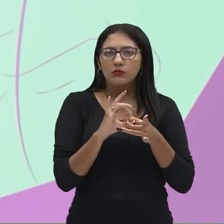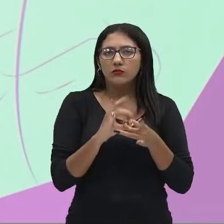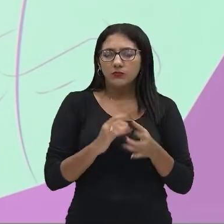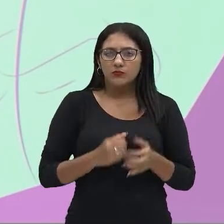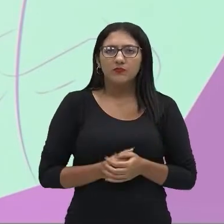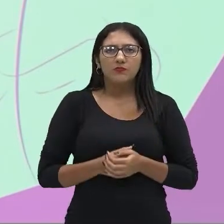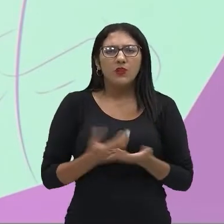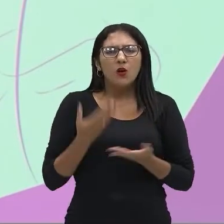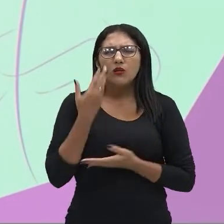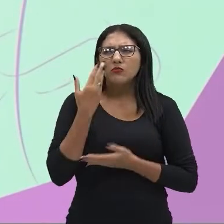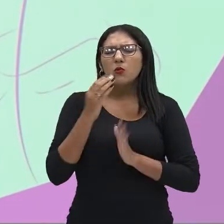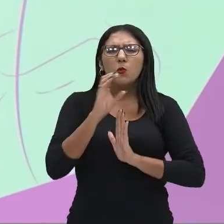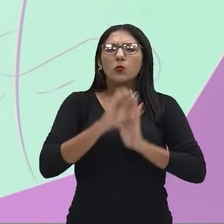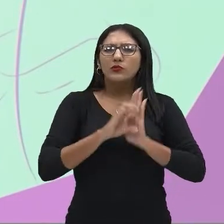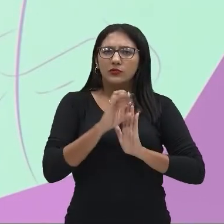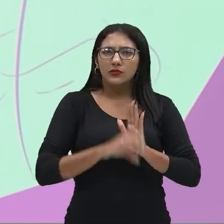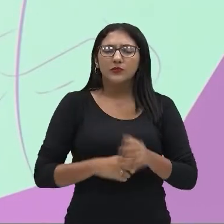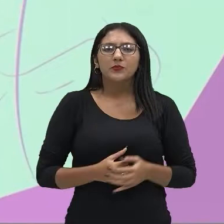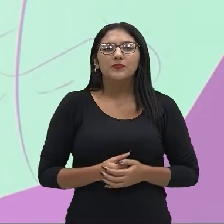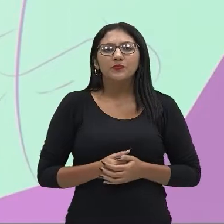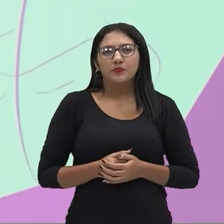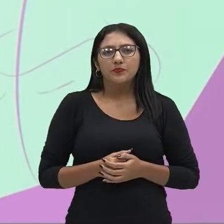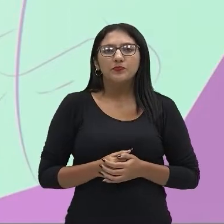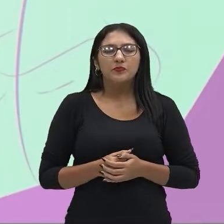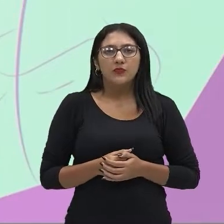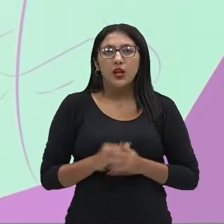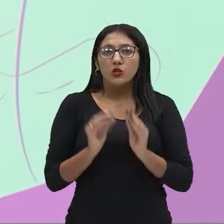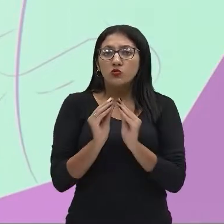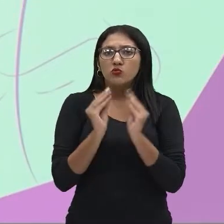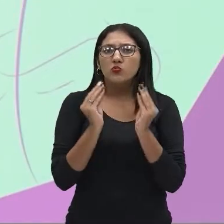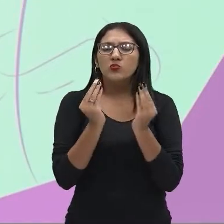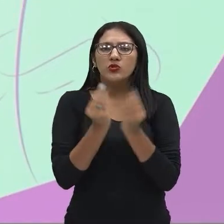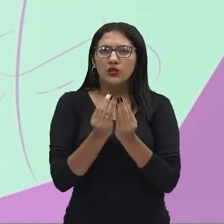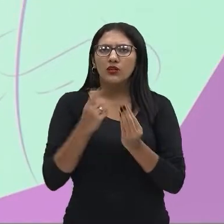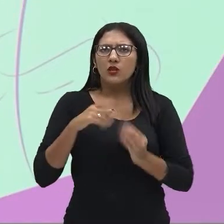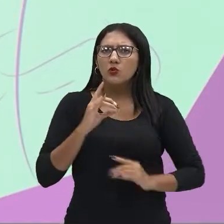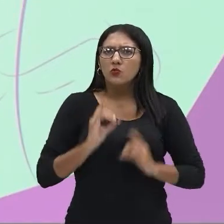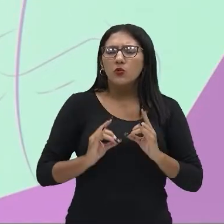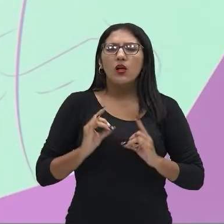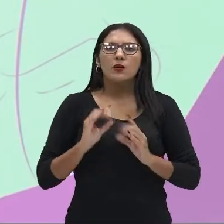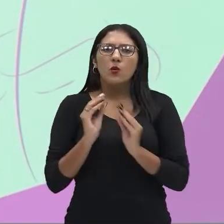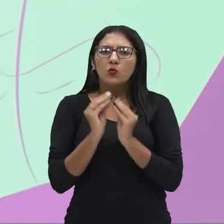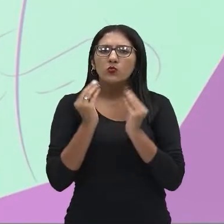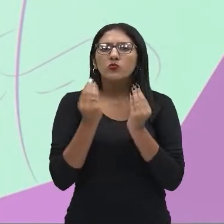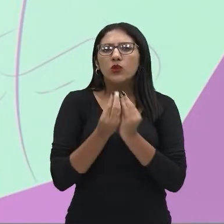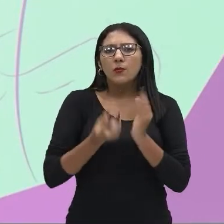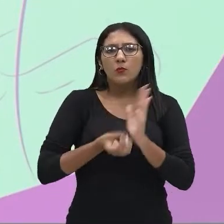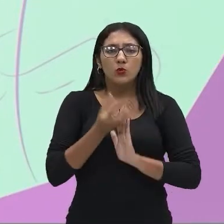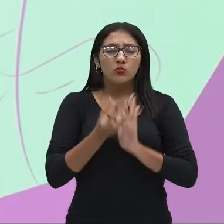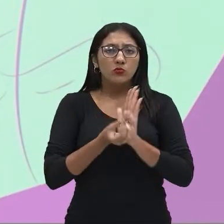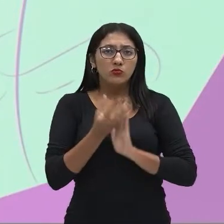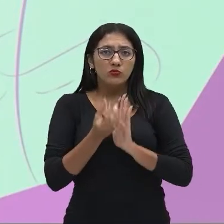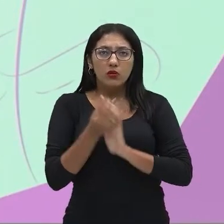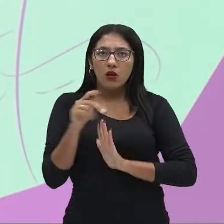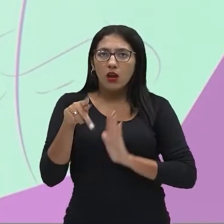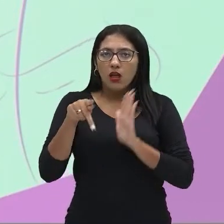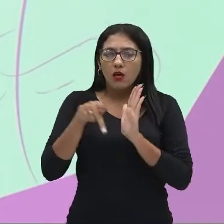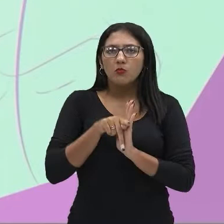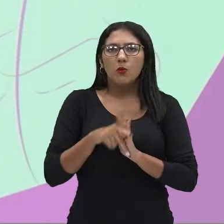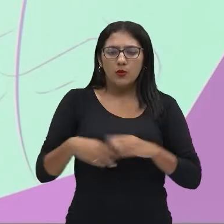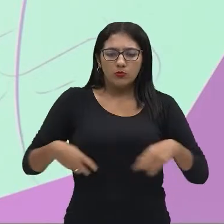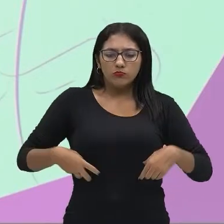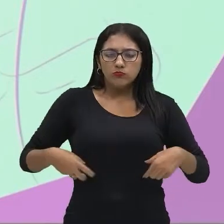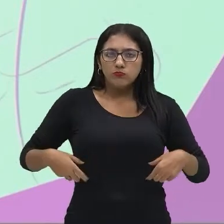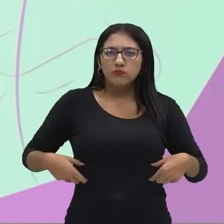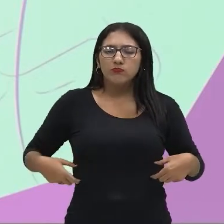Vamos dar uma olhada nesse conceito? Olha aí, ó. Substâncias, né? Os hormônios são substâncias produzidas pelas glândulas